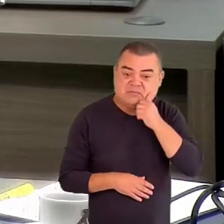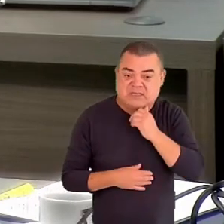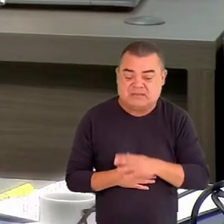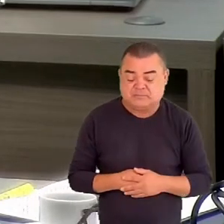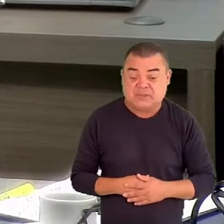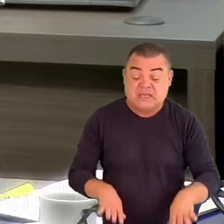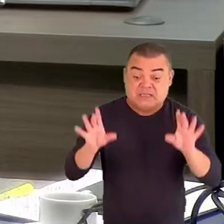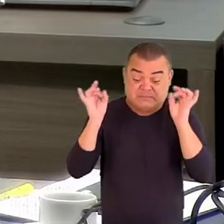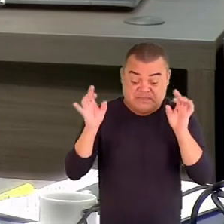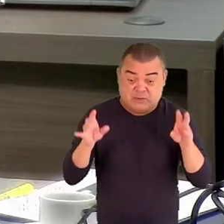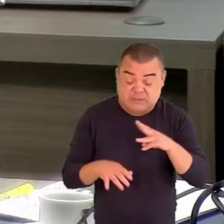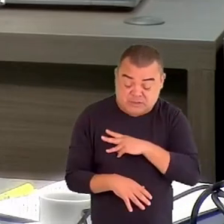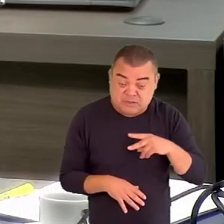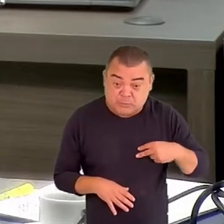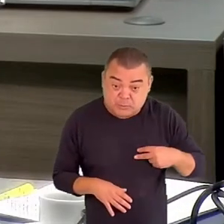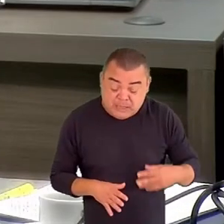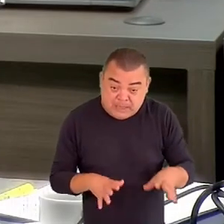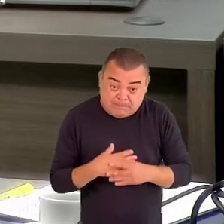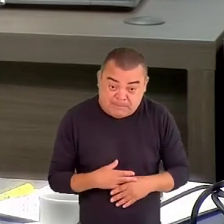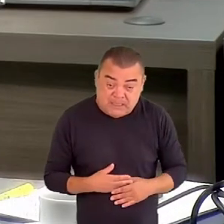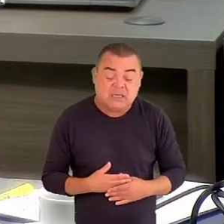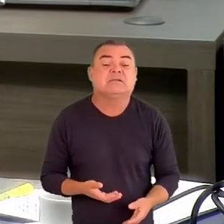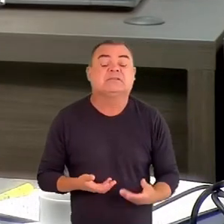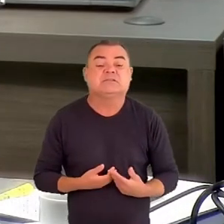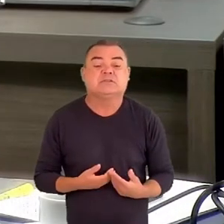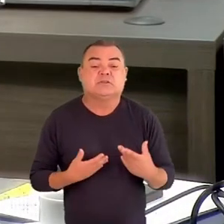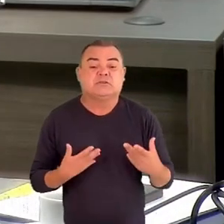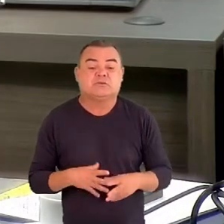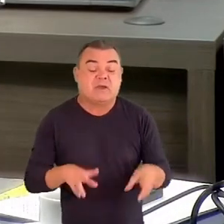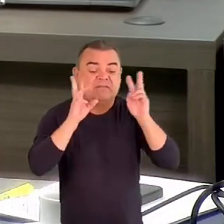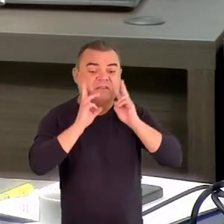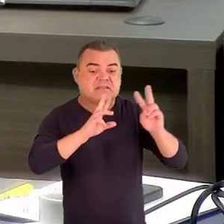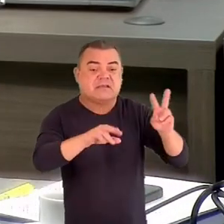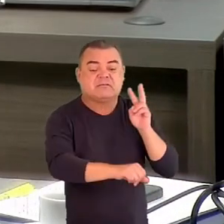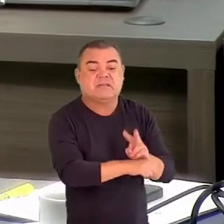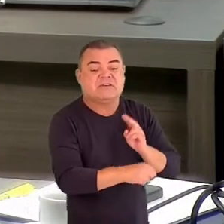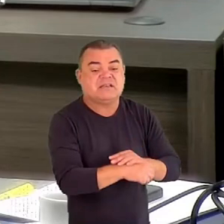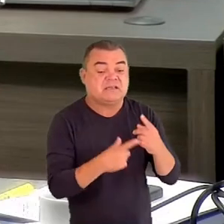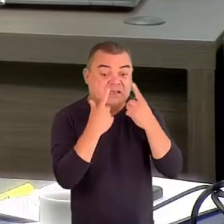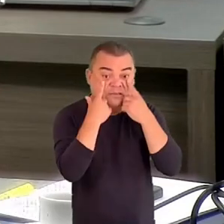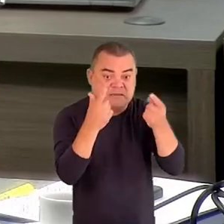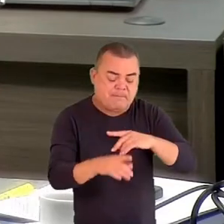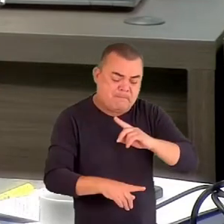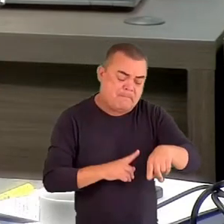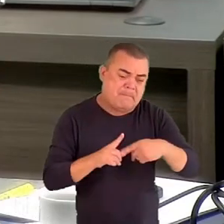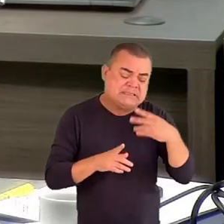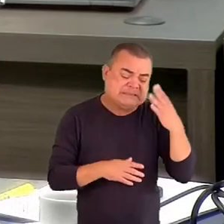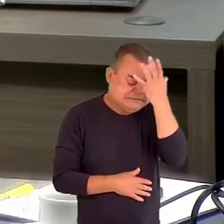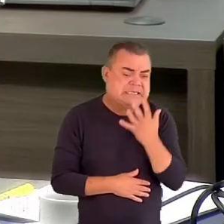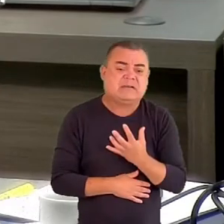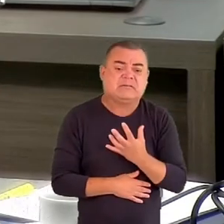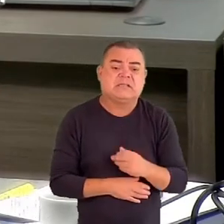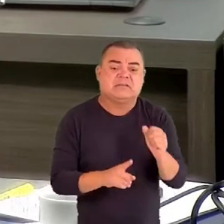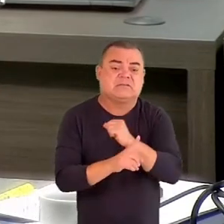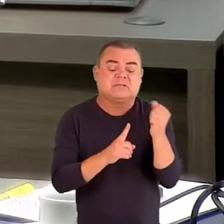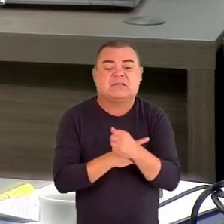Ministério Público, pela sua posição constitucional, da sua visão de defesa dos interesses mais caros da sociedade brasileira, que